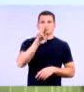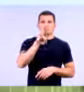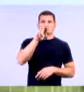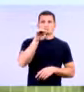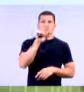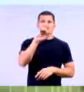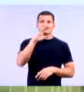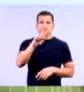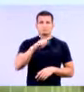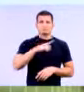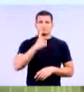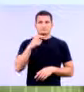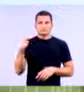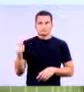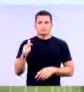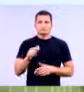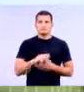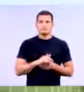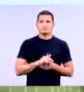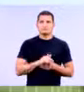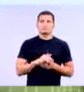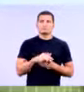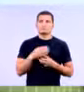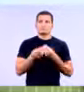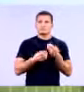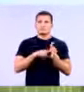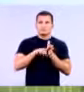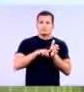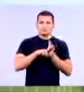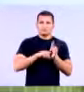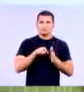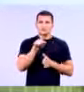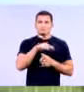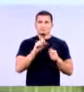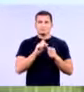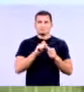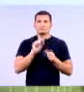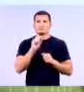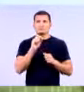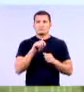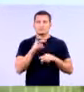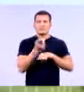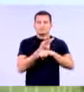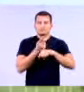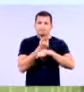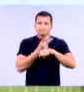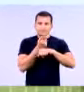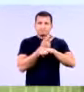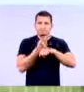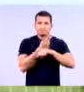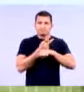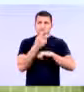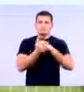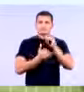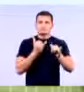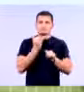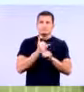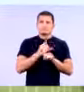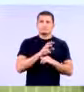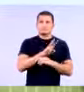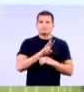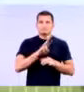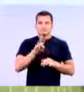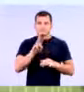mecanismos de busca. Esses mecanismos, eles fazem o quê? Eles fazem uma varredura na internet, né, a respeito de sites,